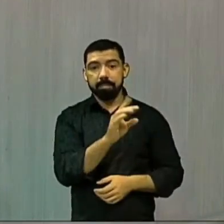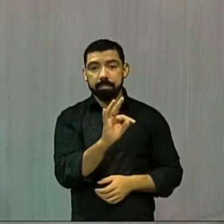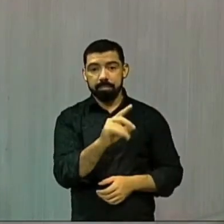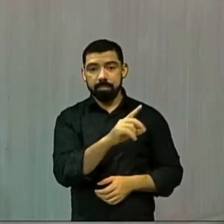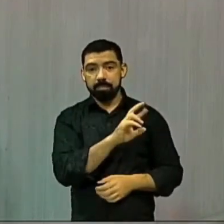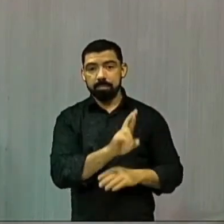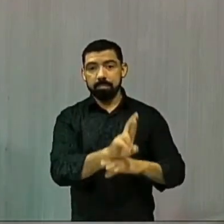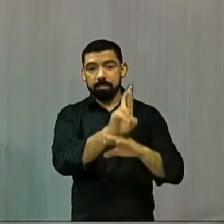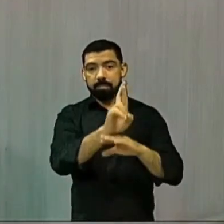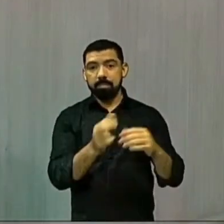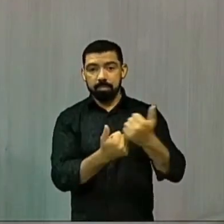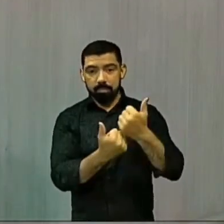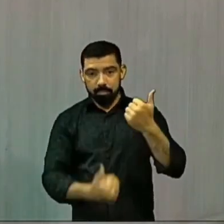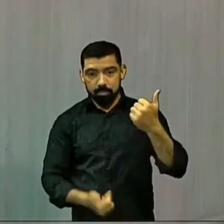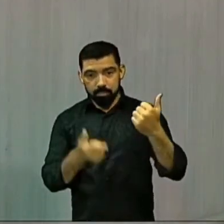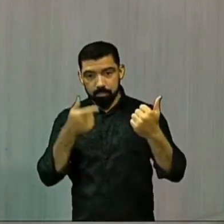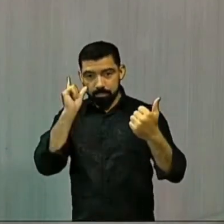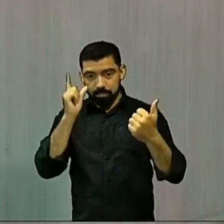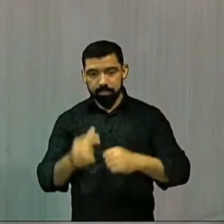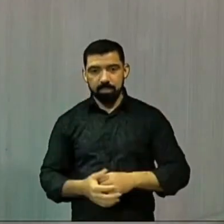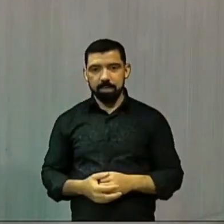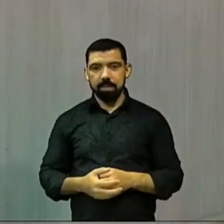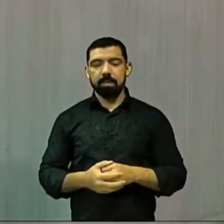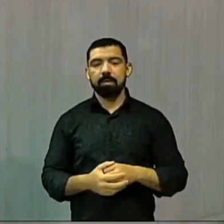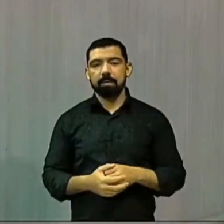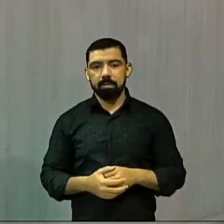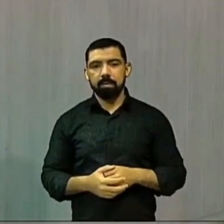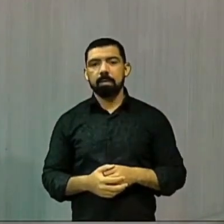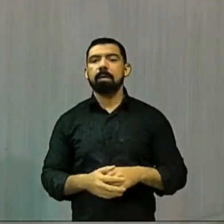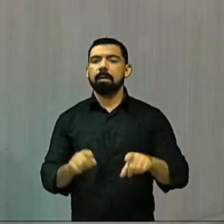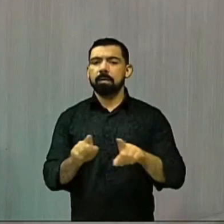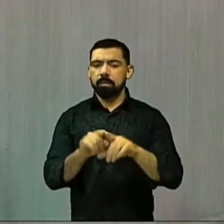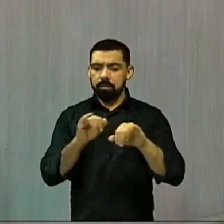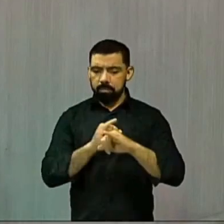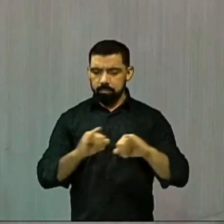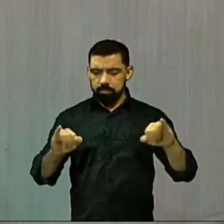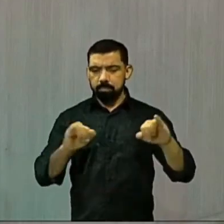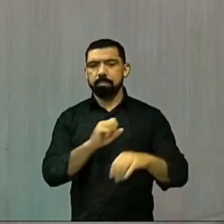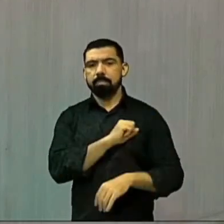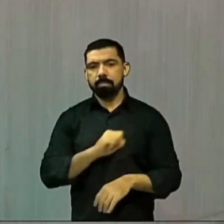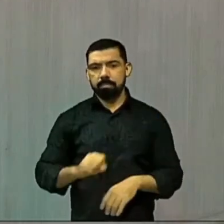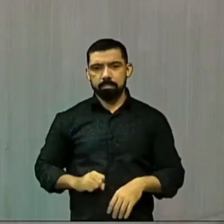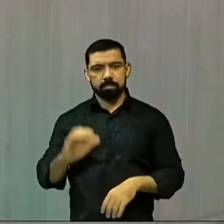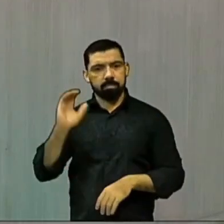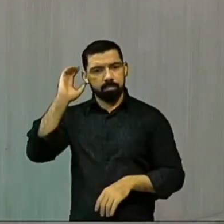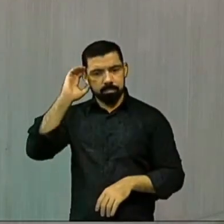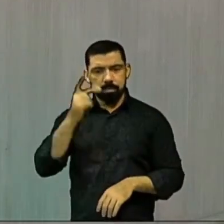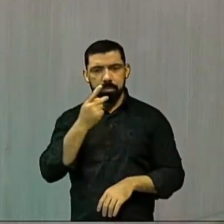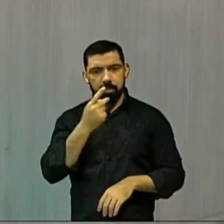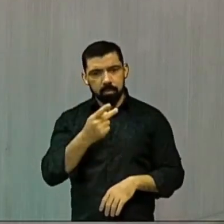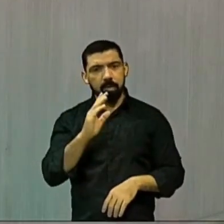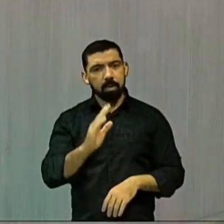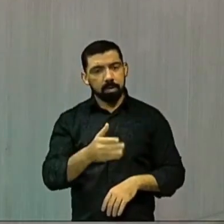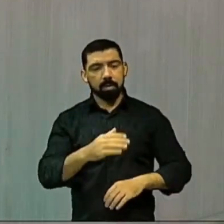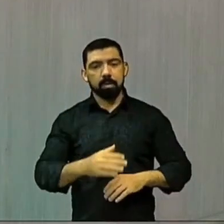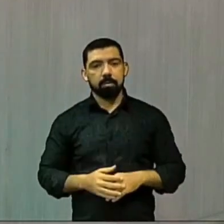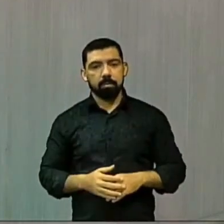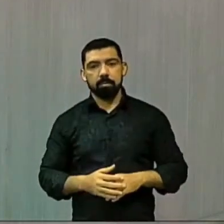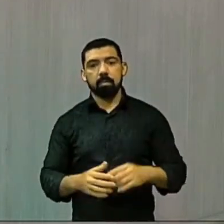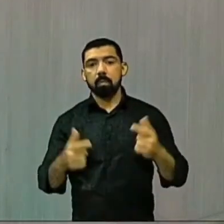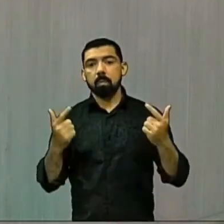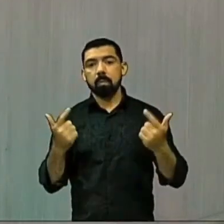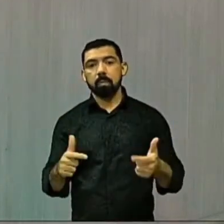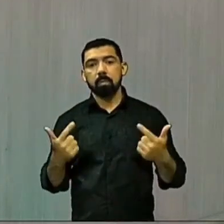ontem. Inclusive com o alerta do senador Cid Gomes, dizendo que não